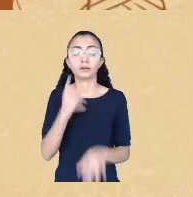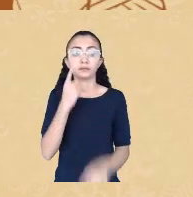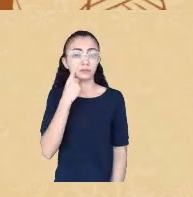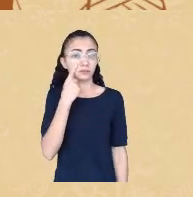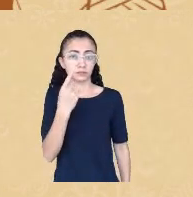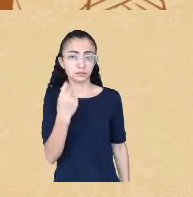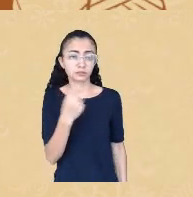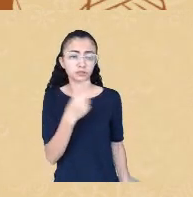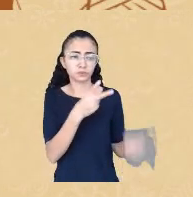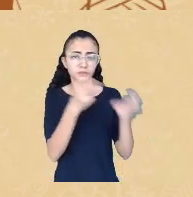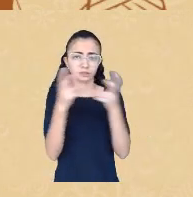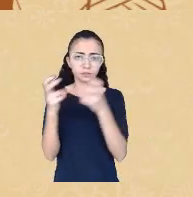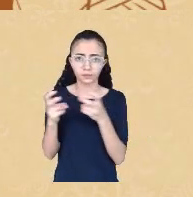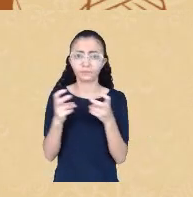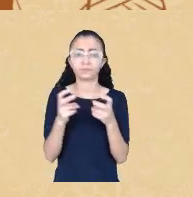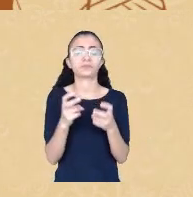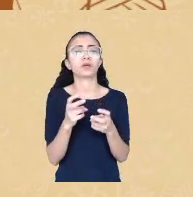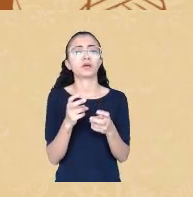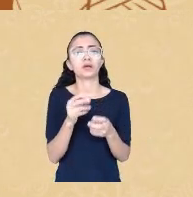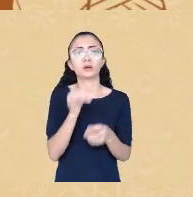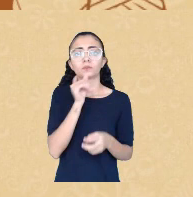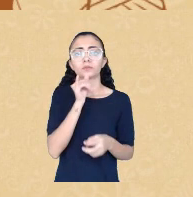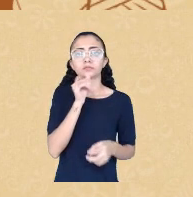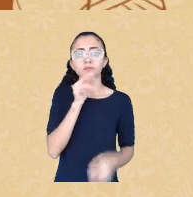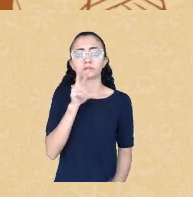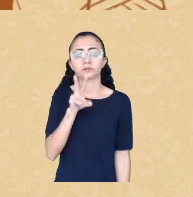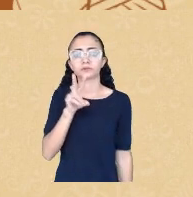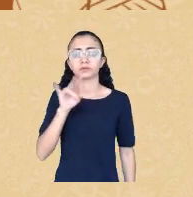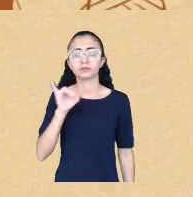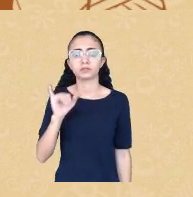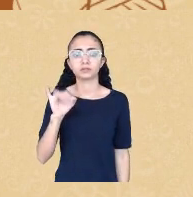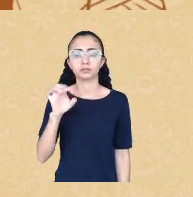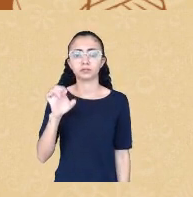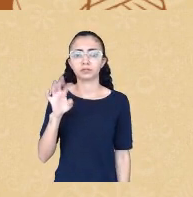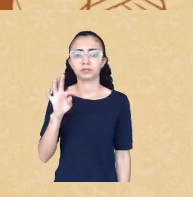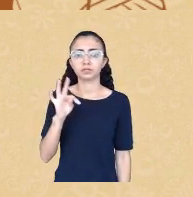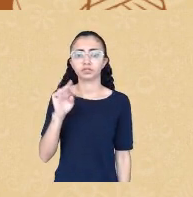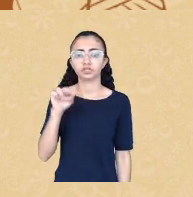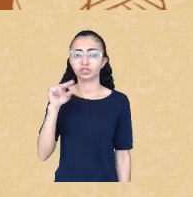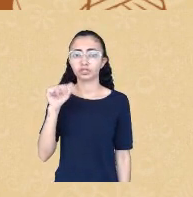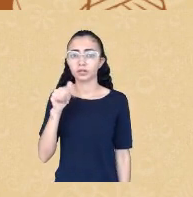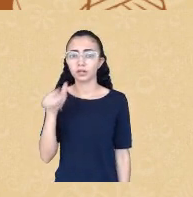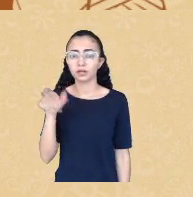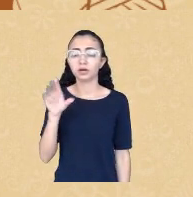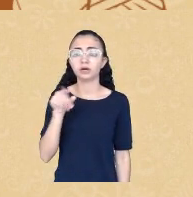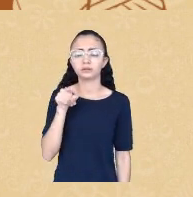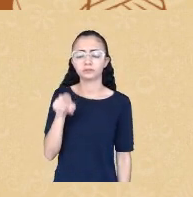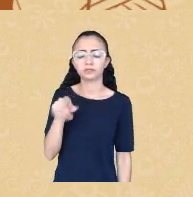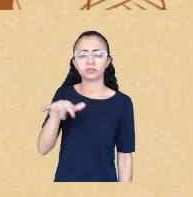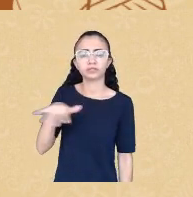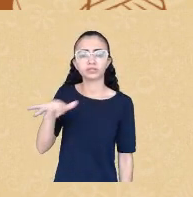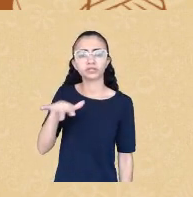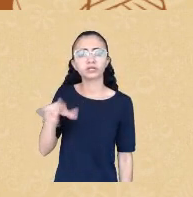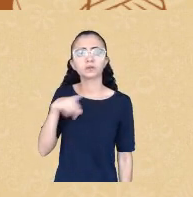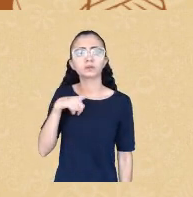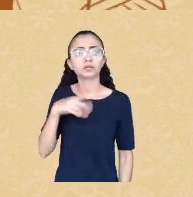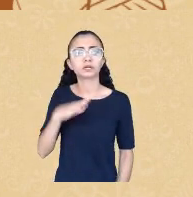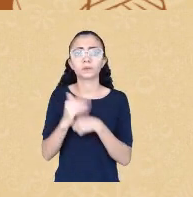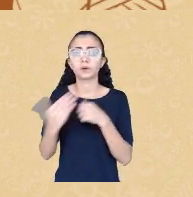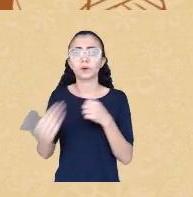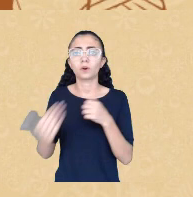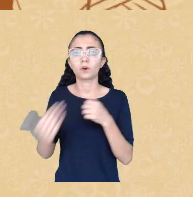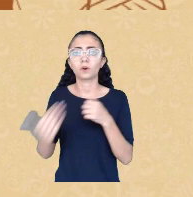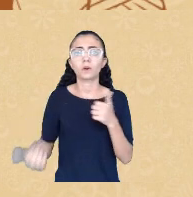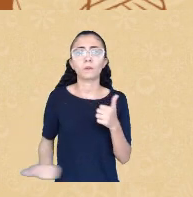no Camboja e no Vietnã, naquela região do Sudeste Asiático, foi interessante que a gente viu um maior apoio do